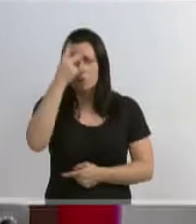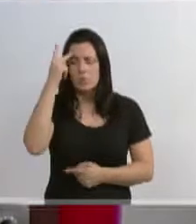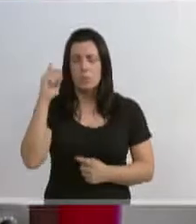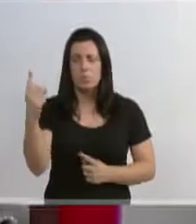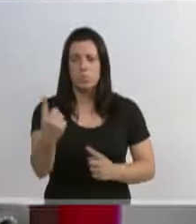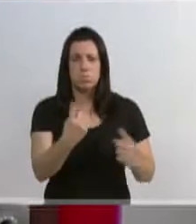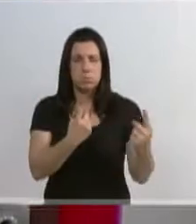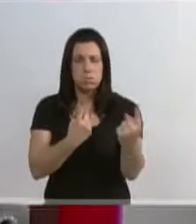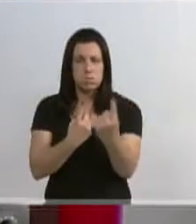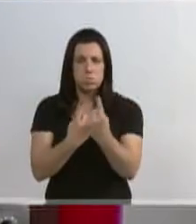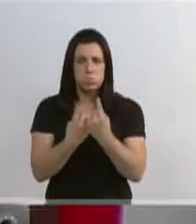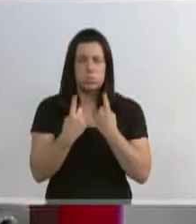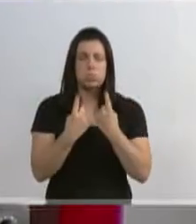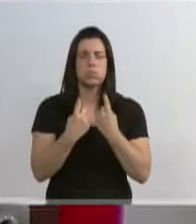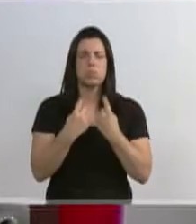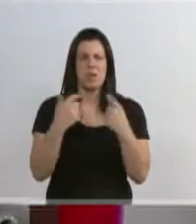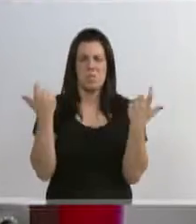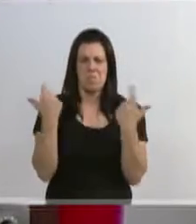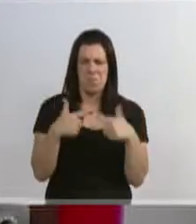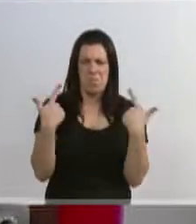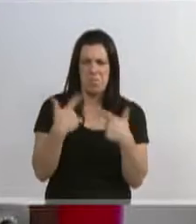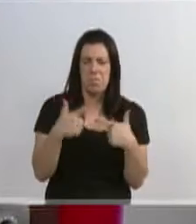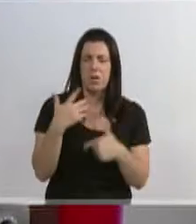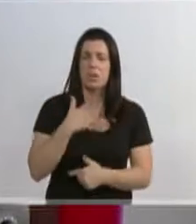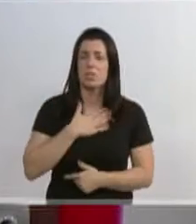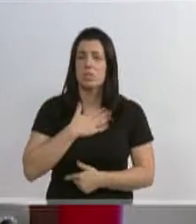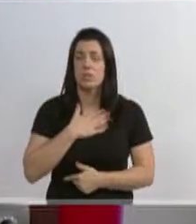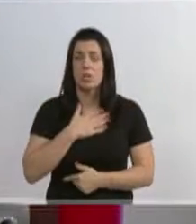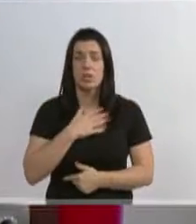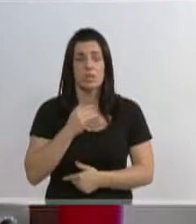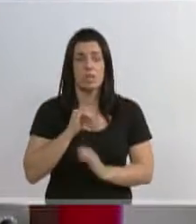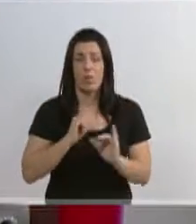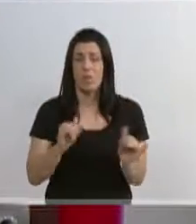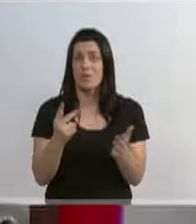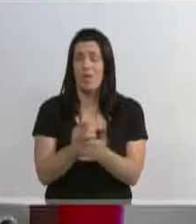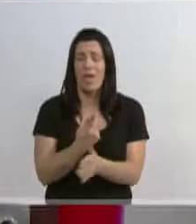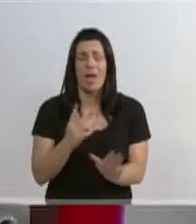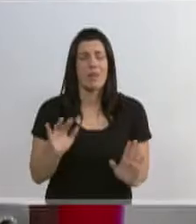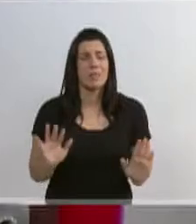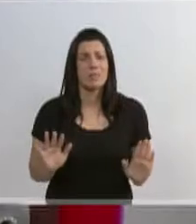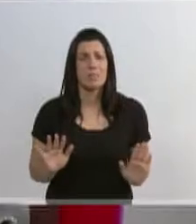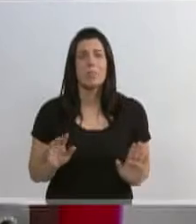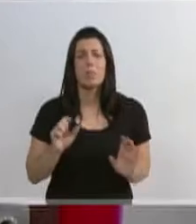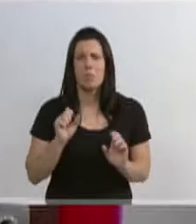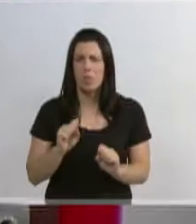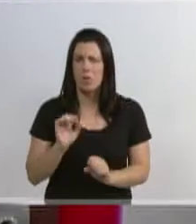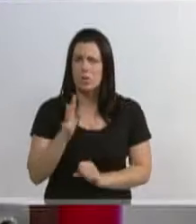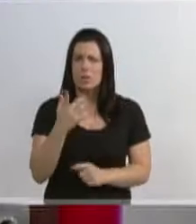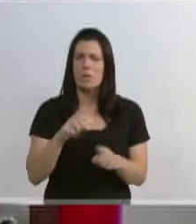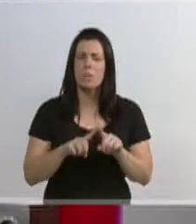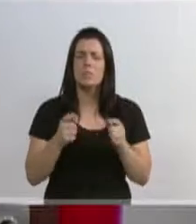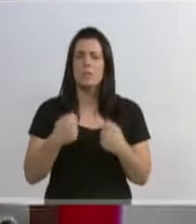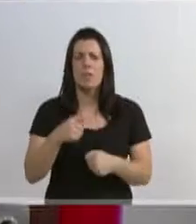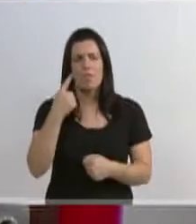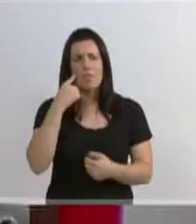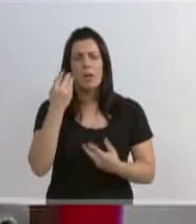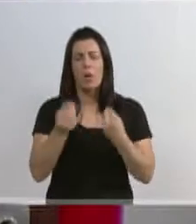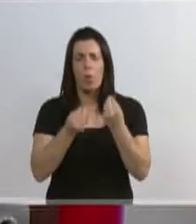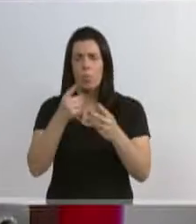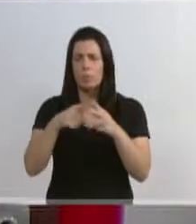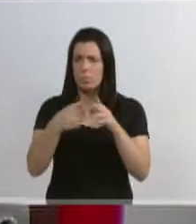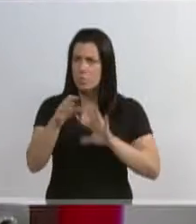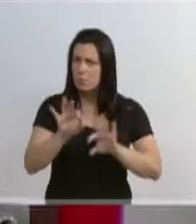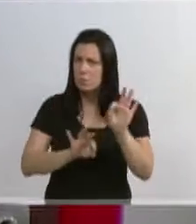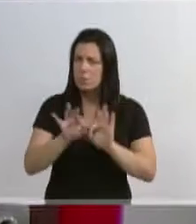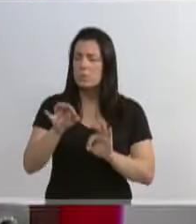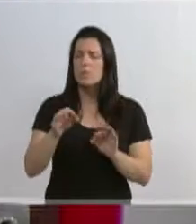Blue e passando uma informação sem querer errônea para a comunidade, que isso pode acontecer, como aconteceu, só que tem que ser revisto e tem que ser corrigido.